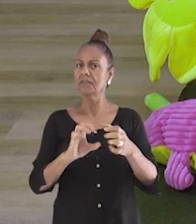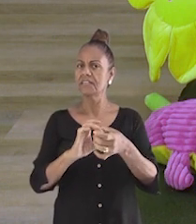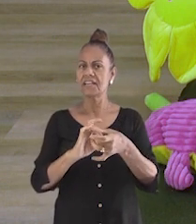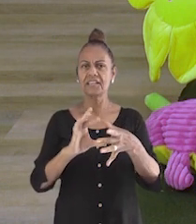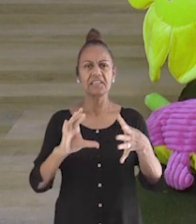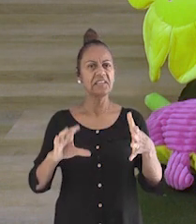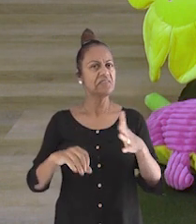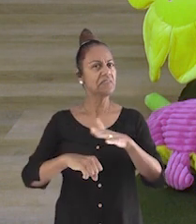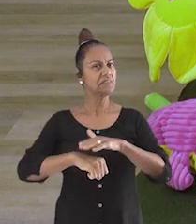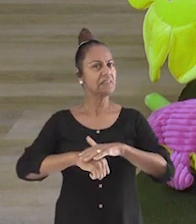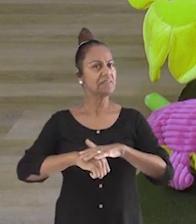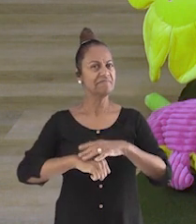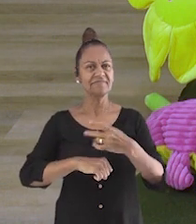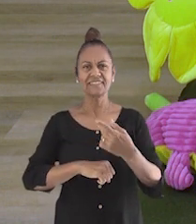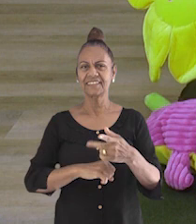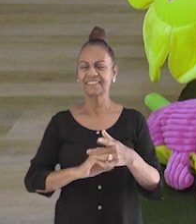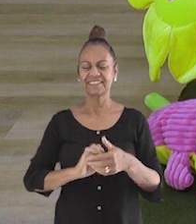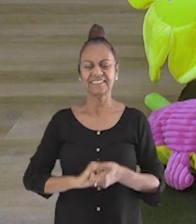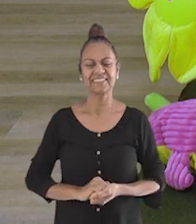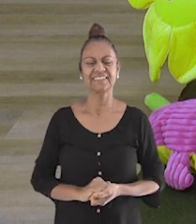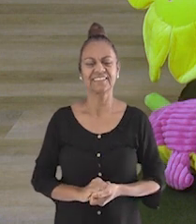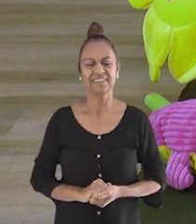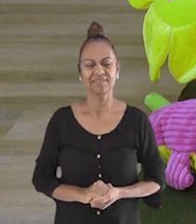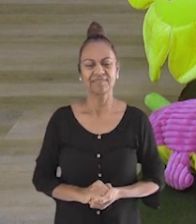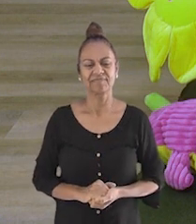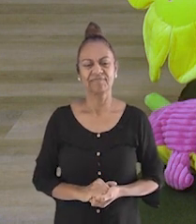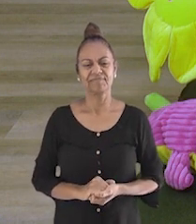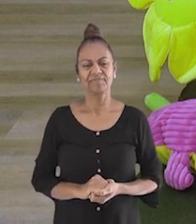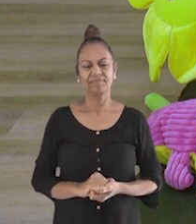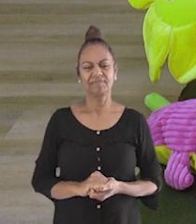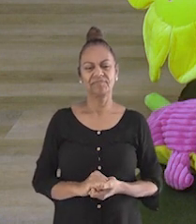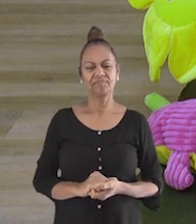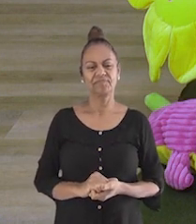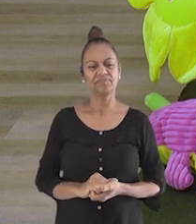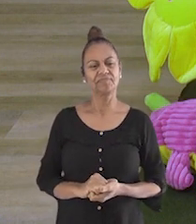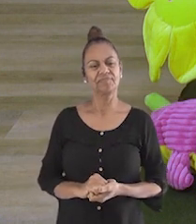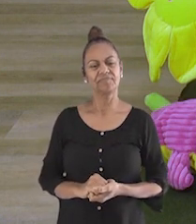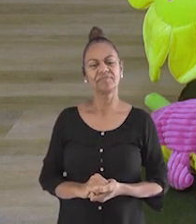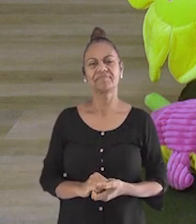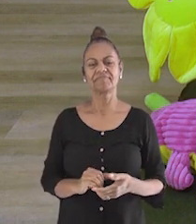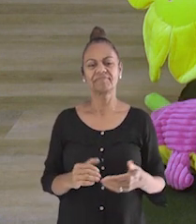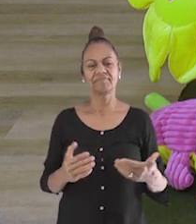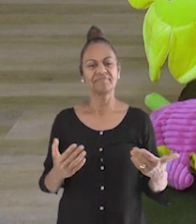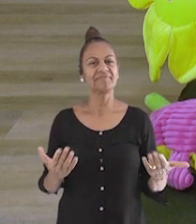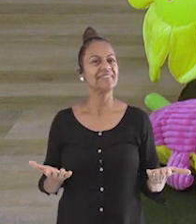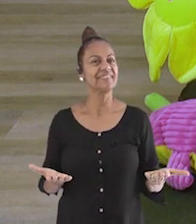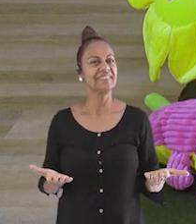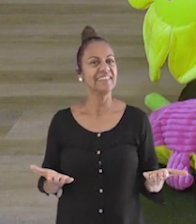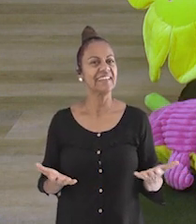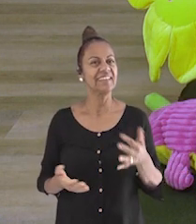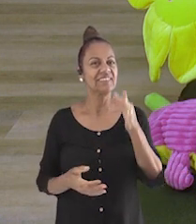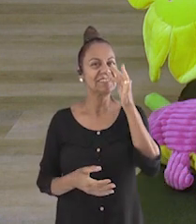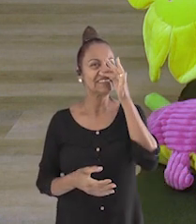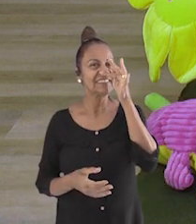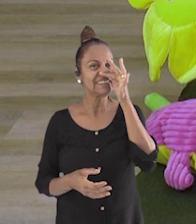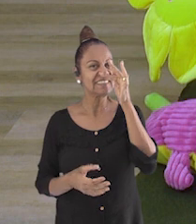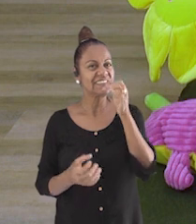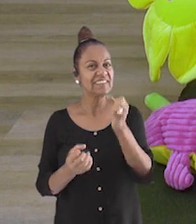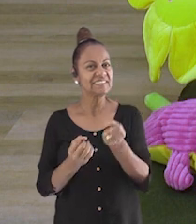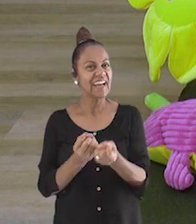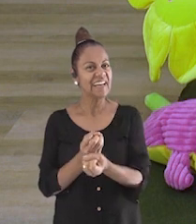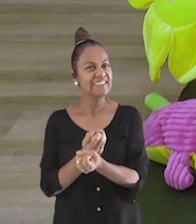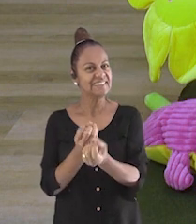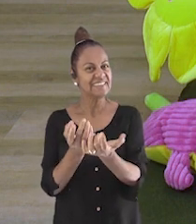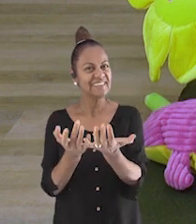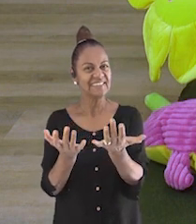também pode fazer na sua casa. Sua borboleta das cores que você quiser. E aí, você terá o seu